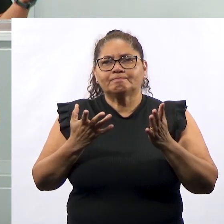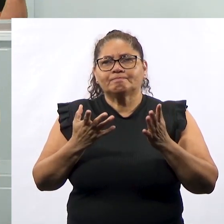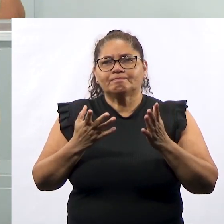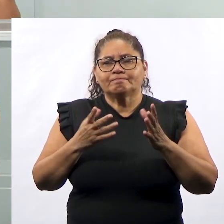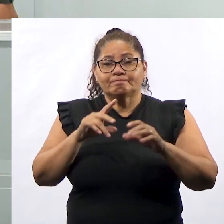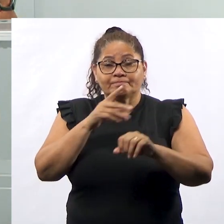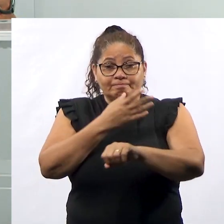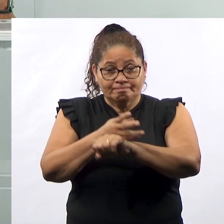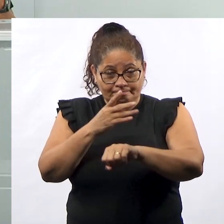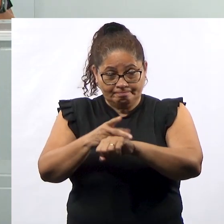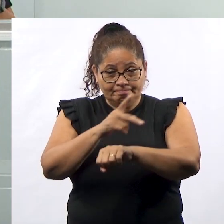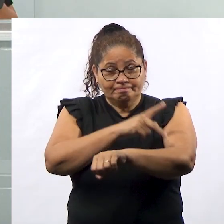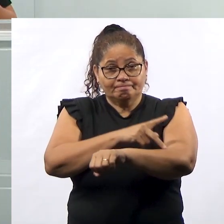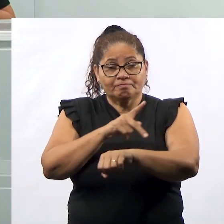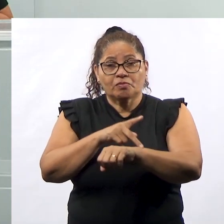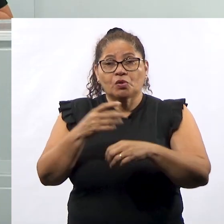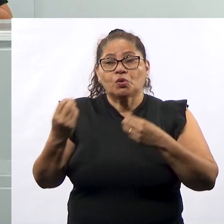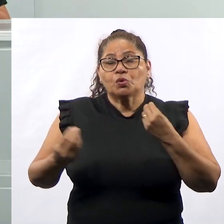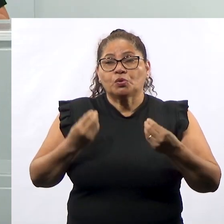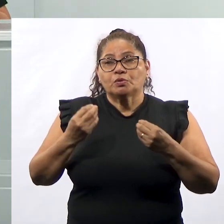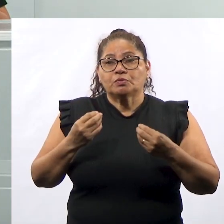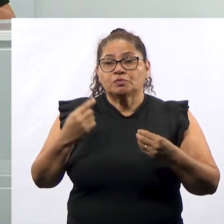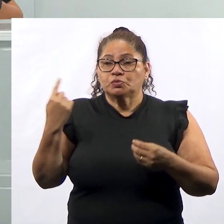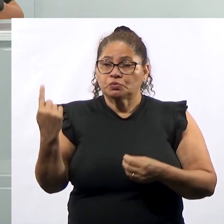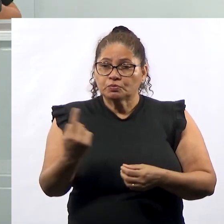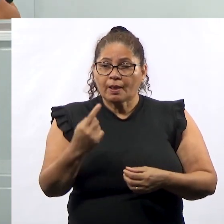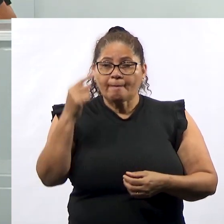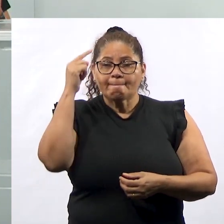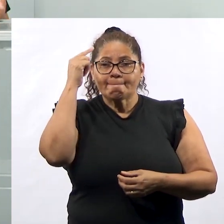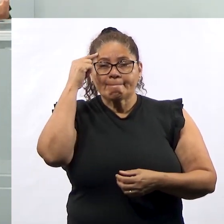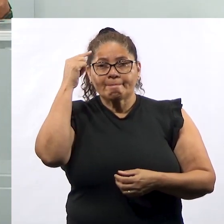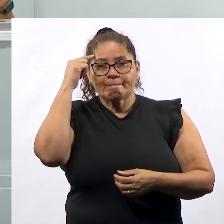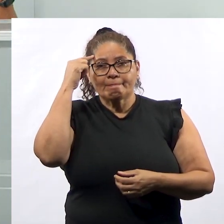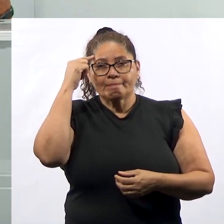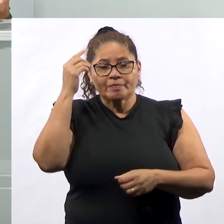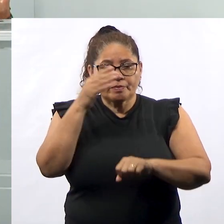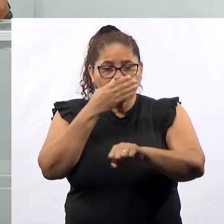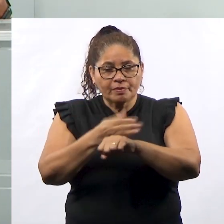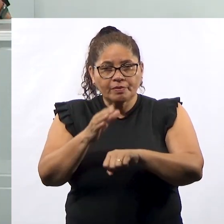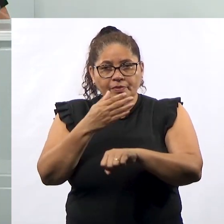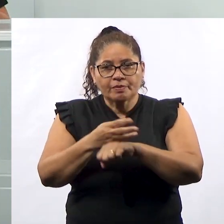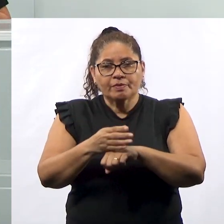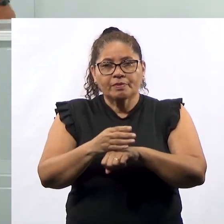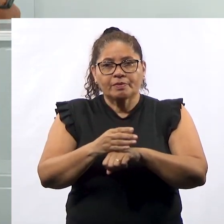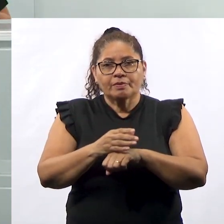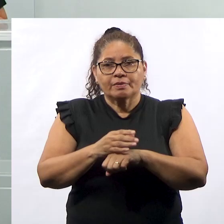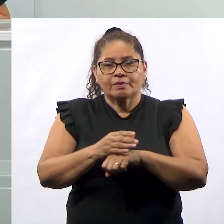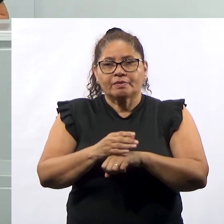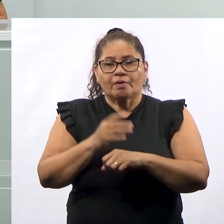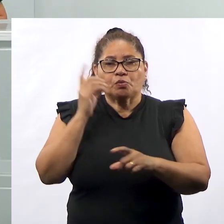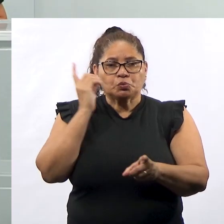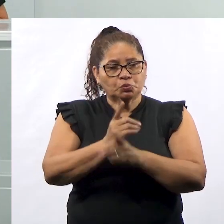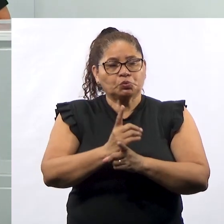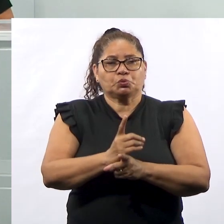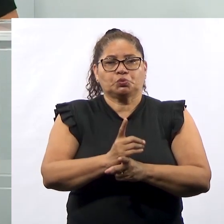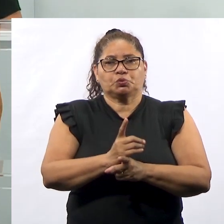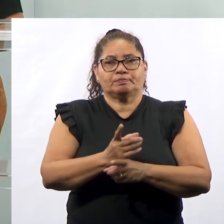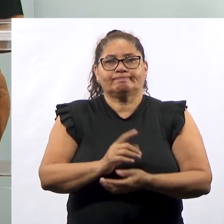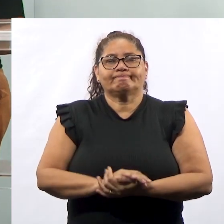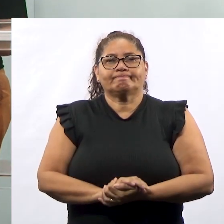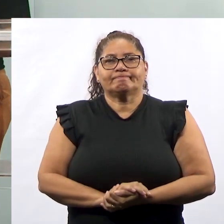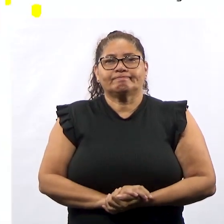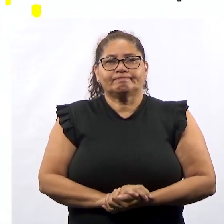pedagógica e como nós podemos pensarmos em práticas que vão contra esse fluxo,